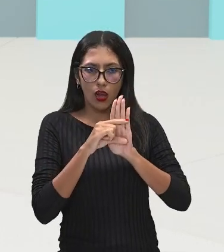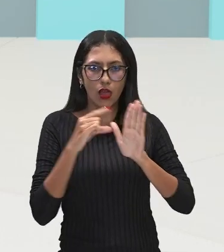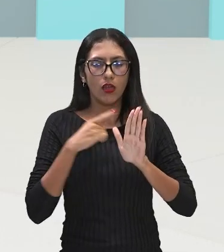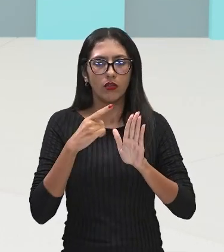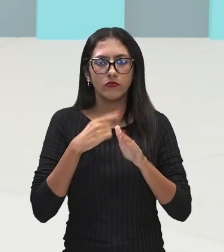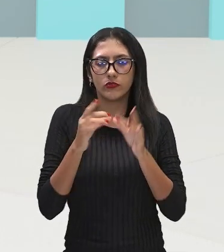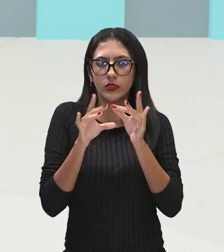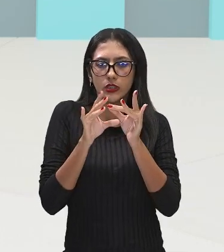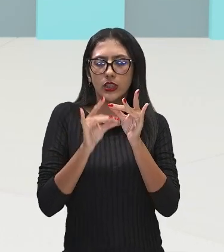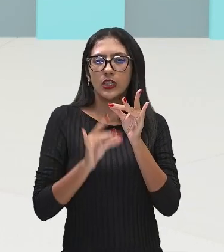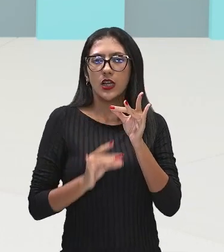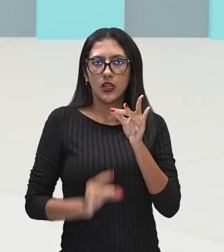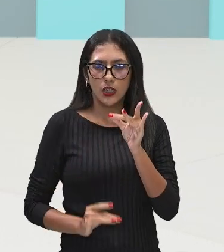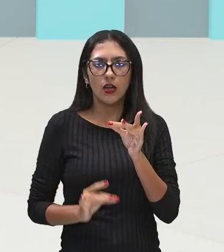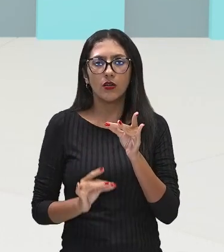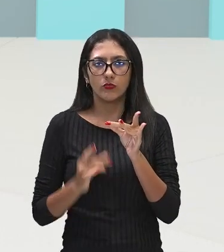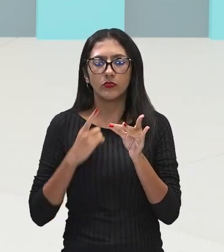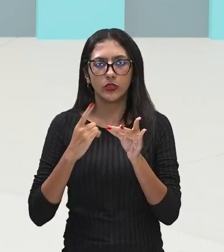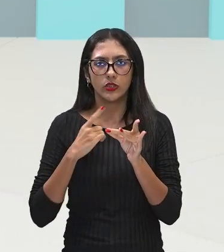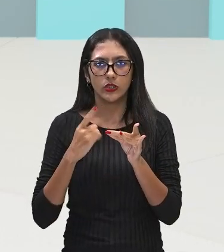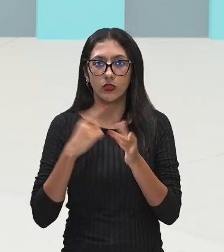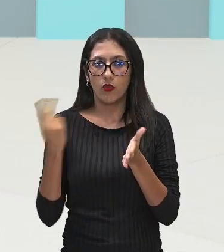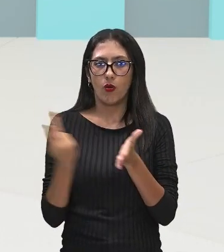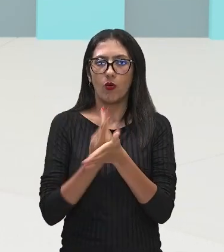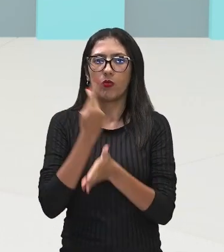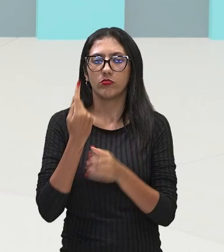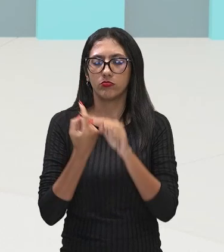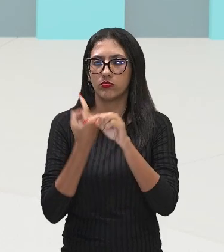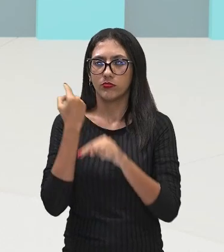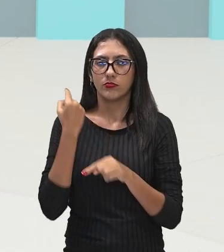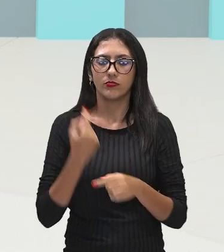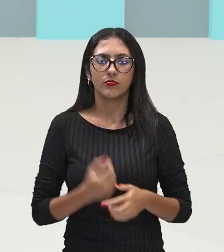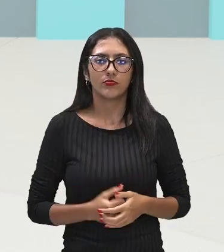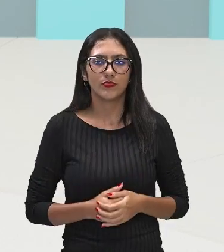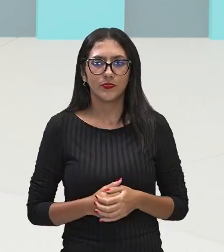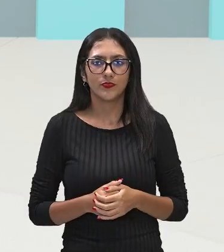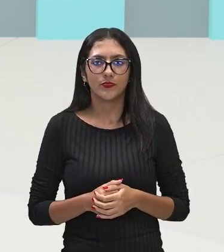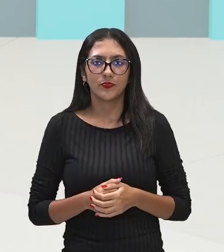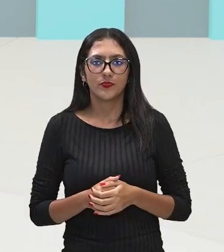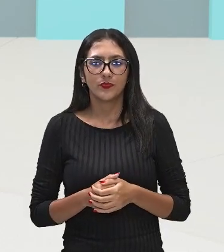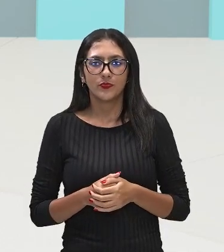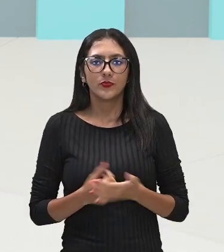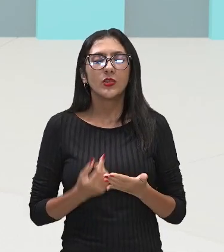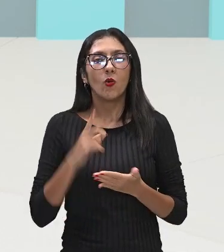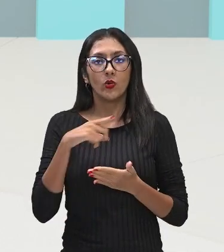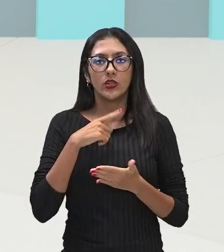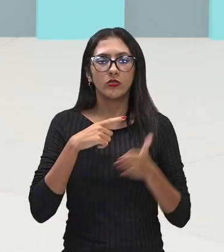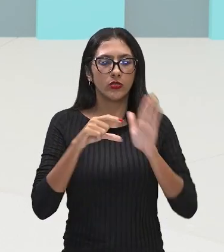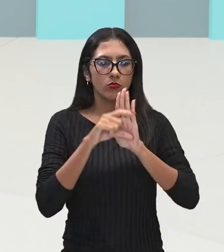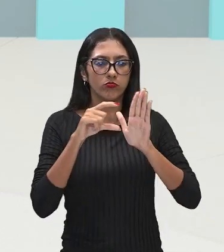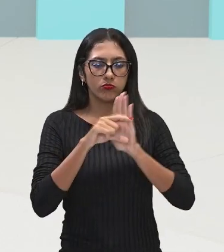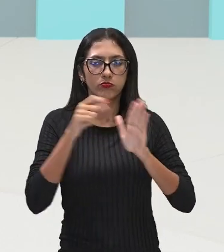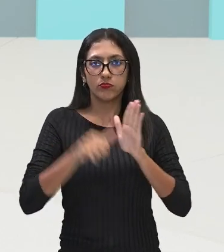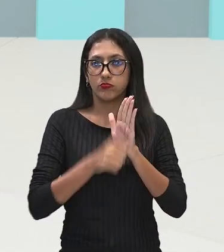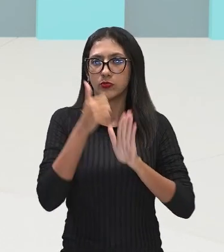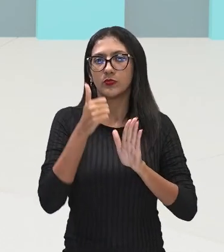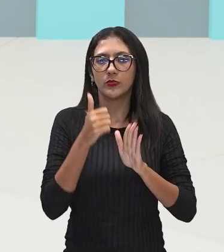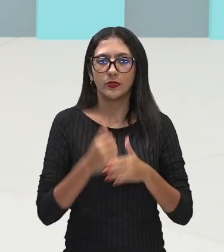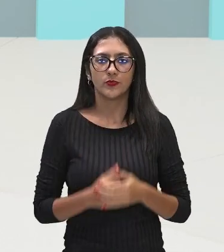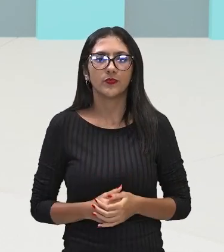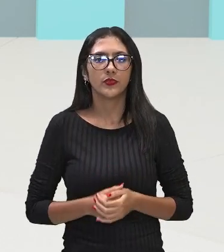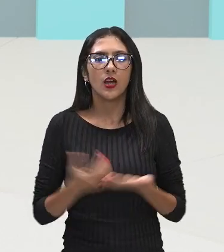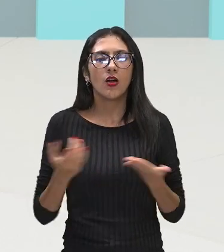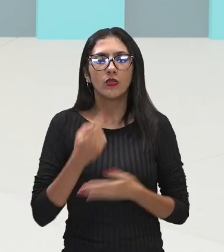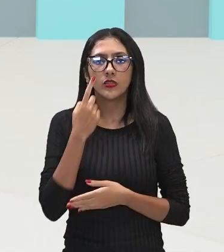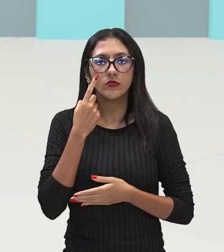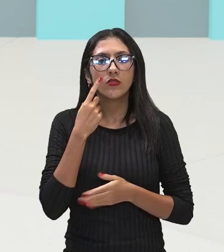seria o meu acidente aí acontecido em relação ao carro. Beleza? Então, basicamente, isso é um parágrafo. Mas agora a gente vai ver o conceito